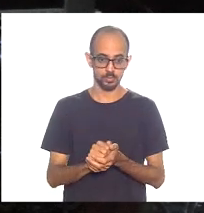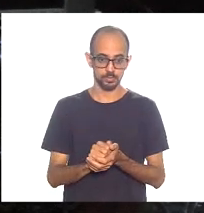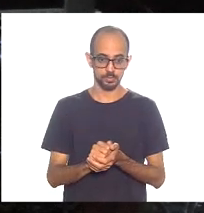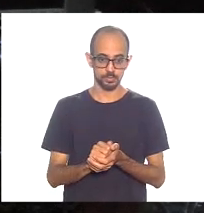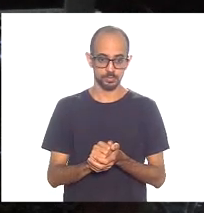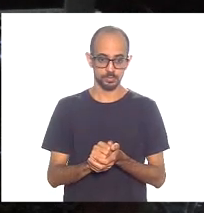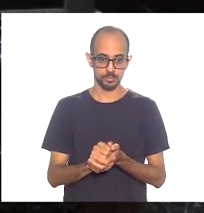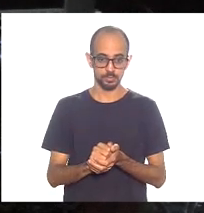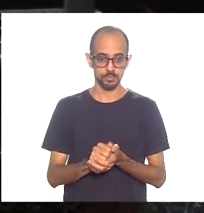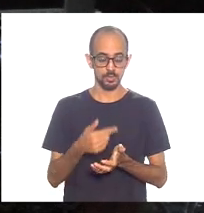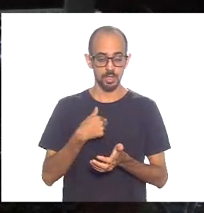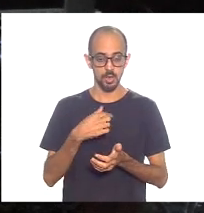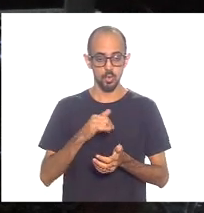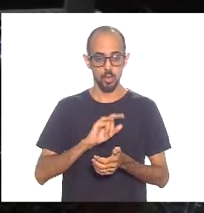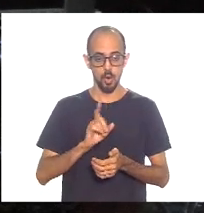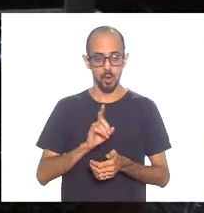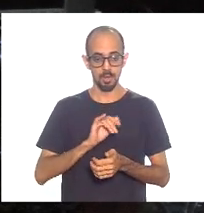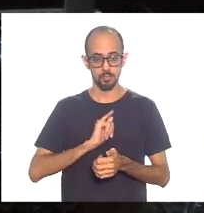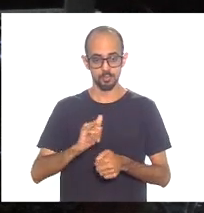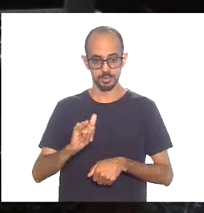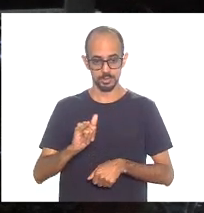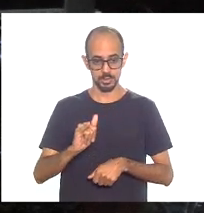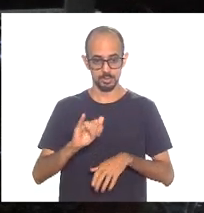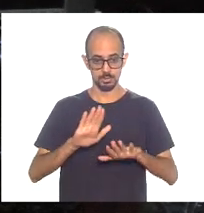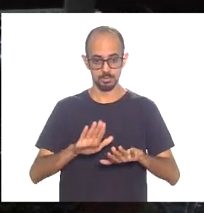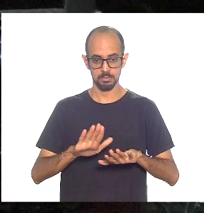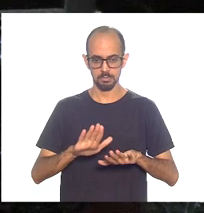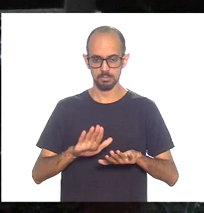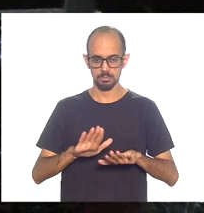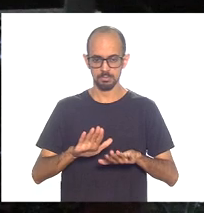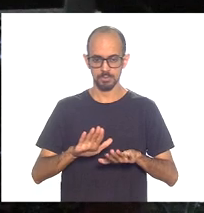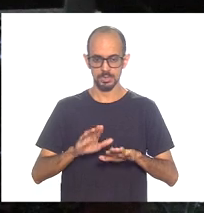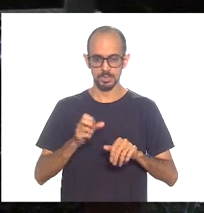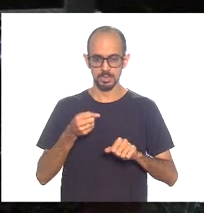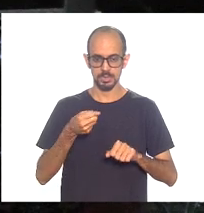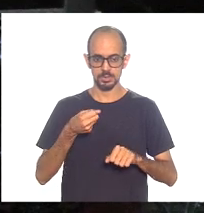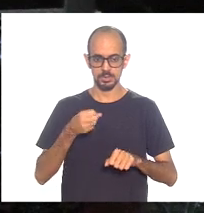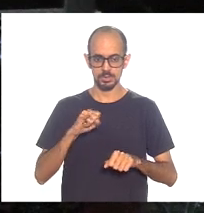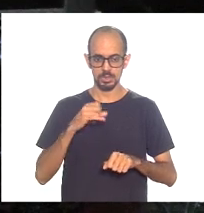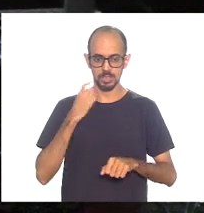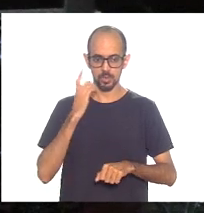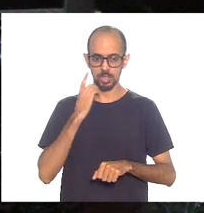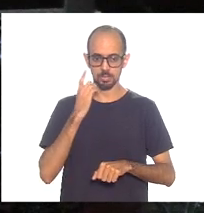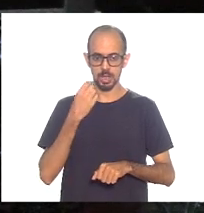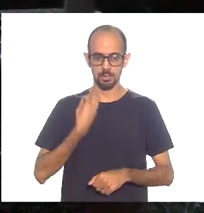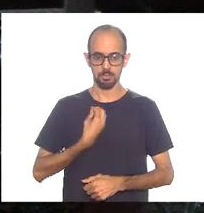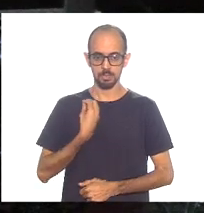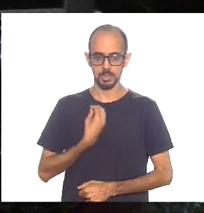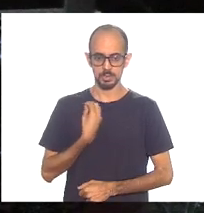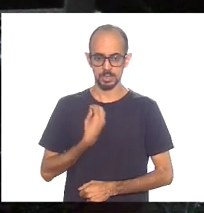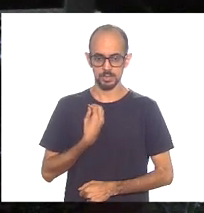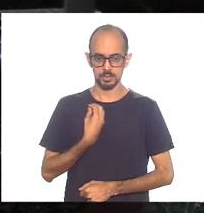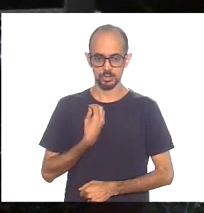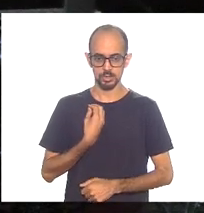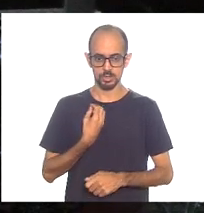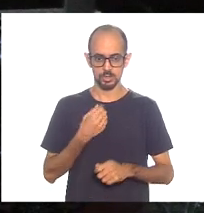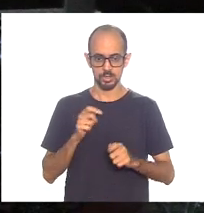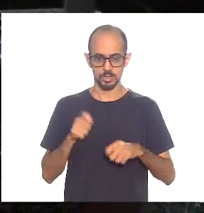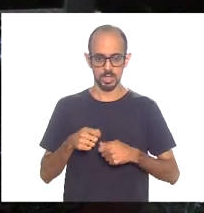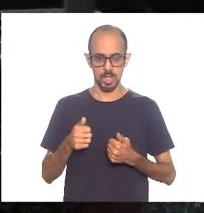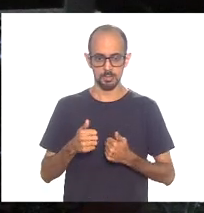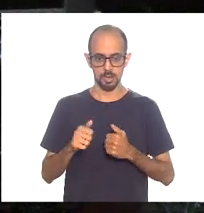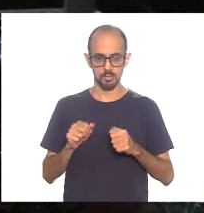sem avisar ninguém, se há aqui na casa algum parlamentar presente, pudesse secretariar